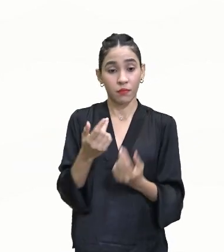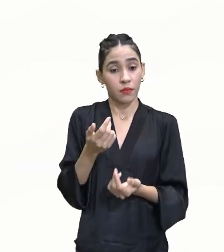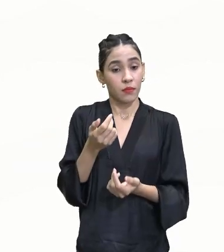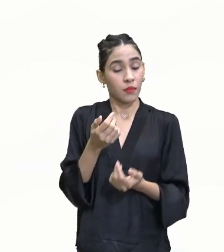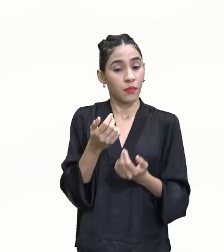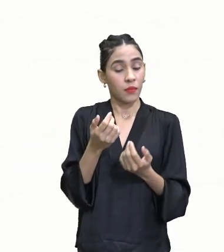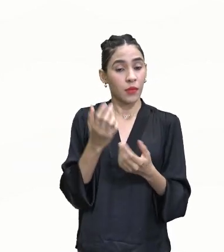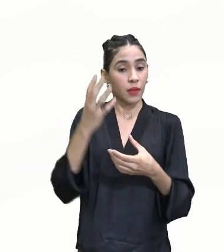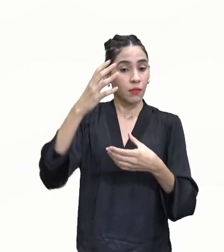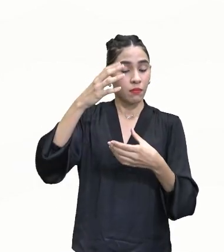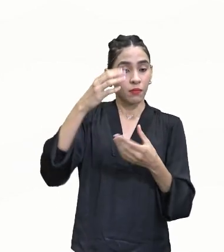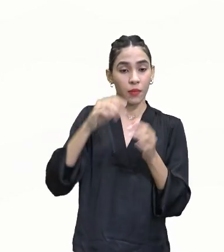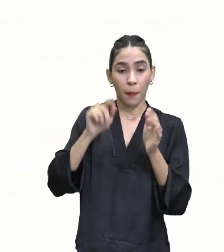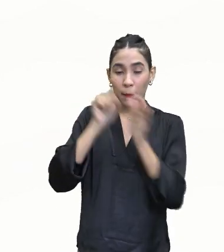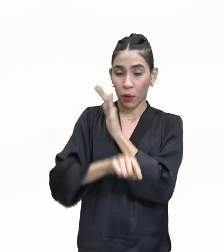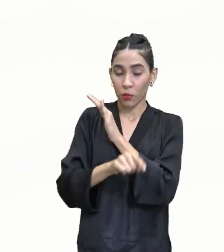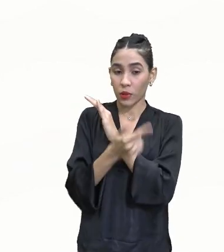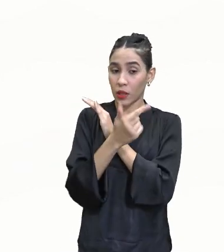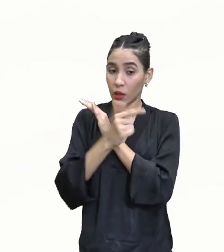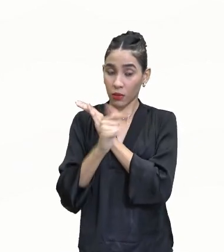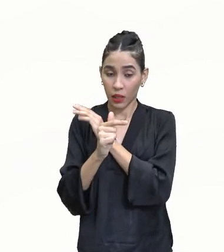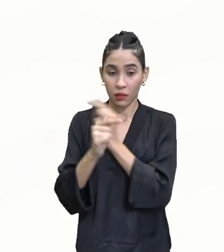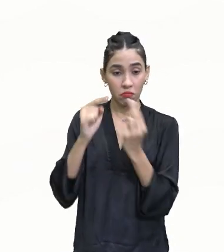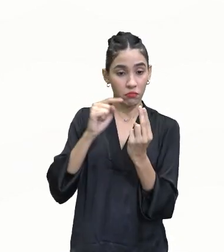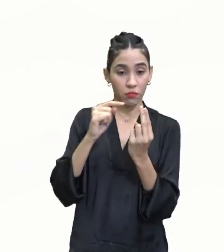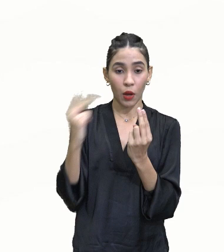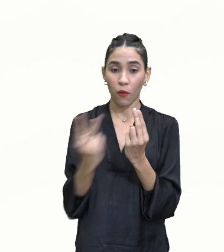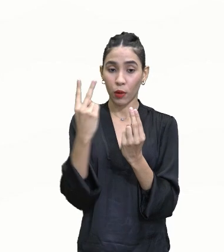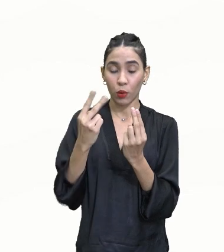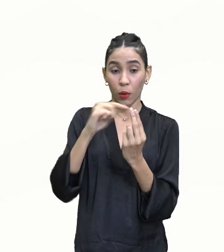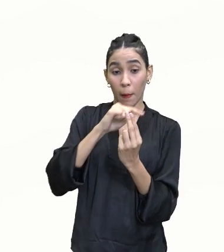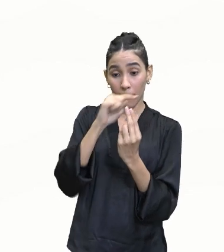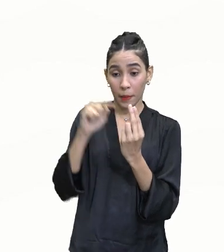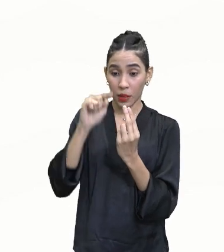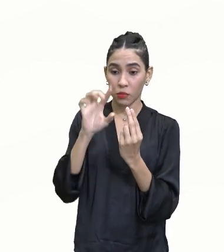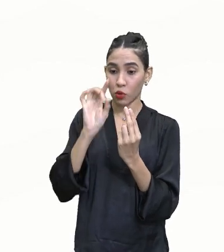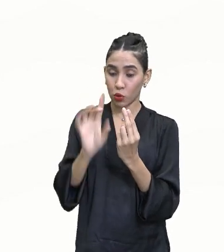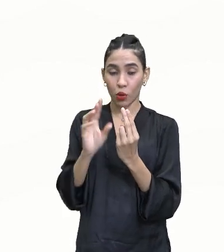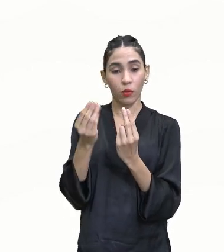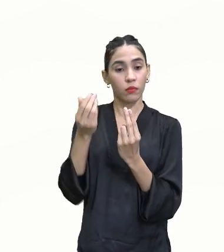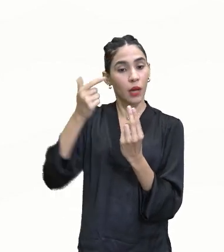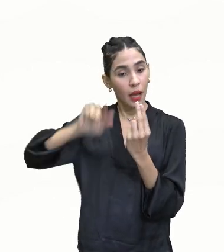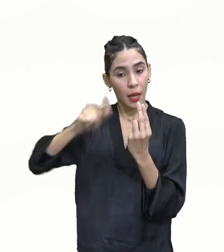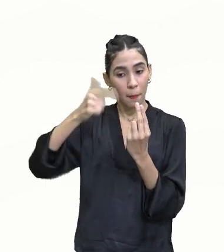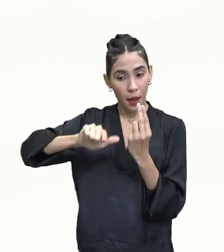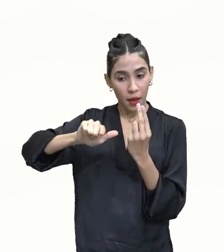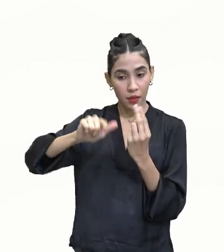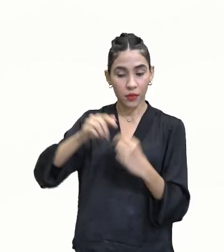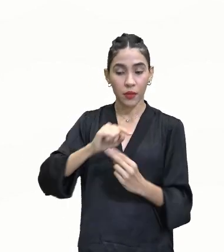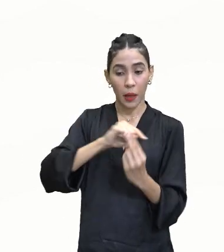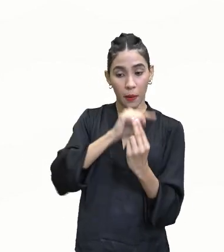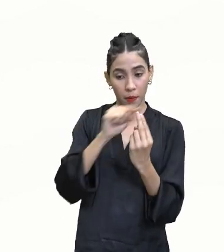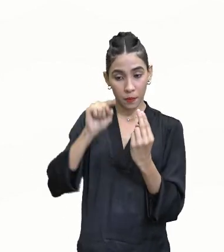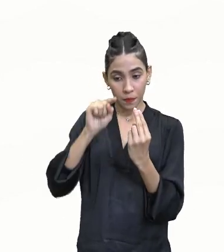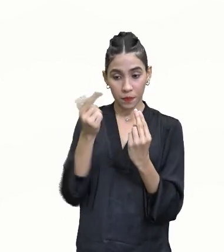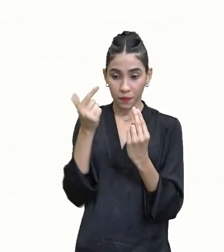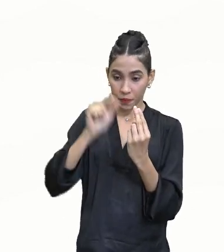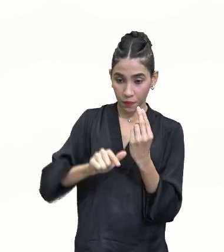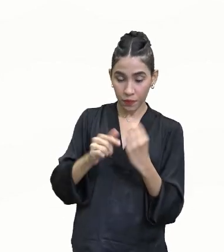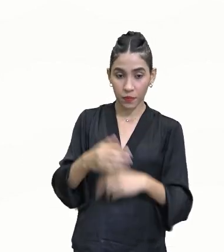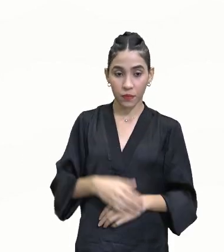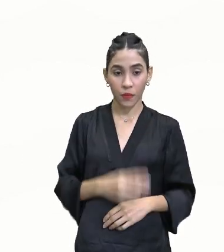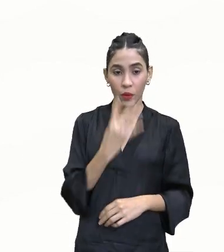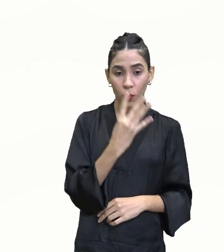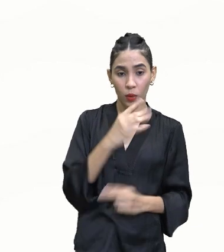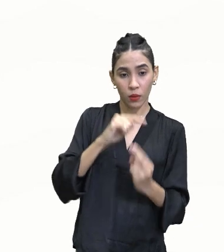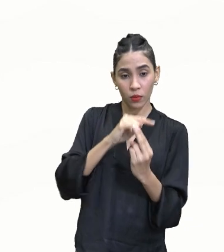foi dado o valor de π, então a gente só vai repetindo ele, certo? Então, vai ficar 4π vezes o raio